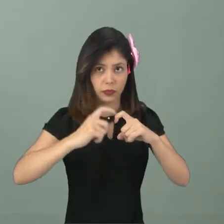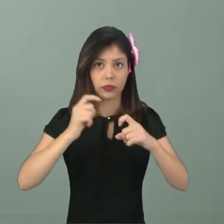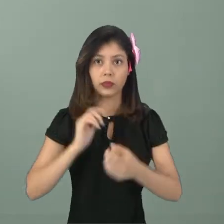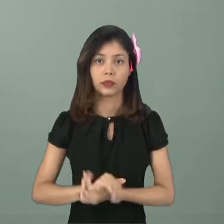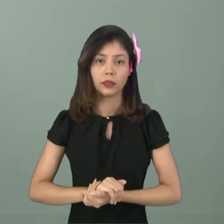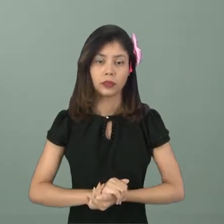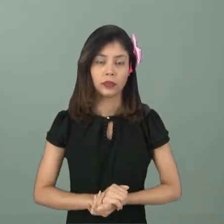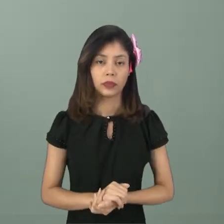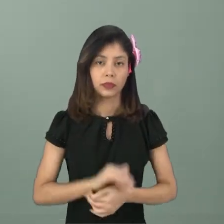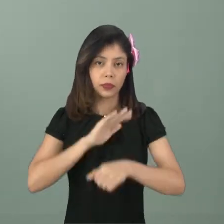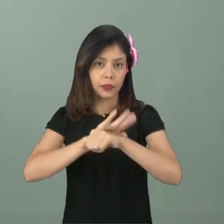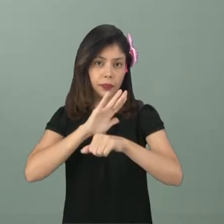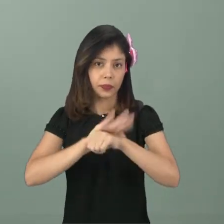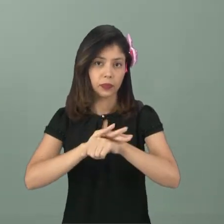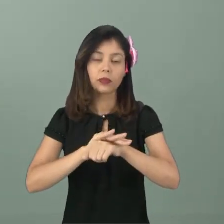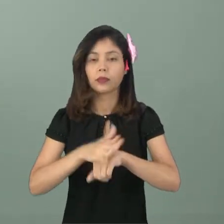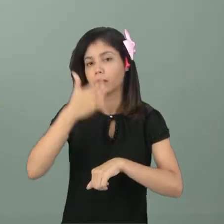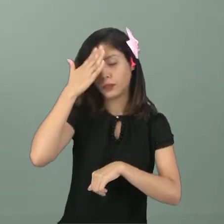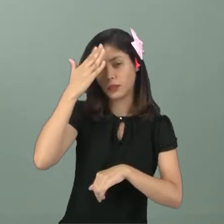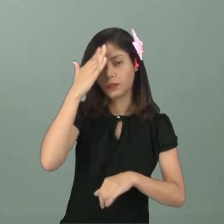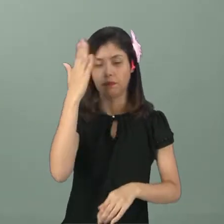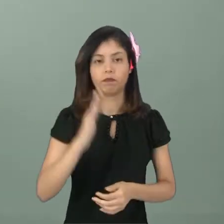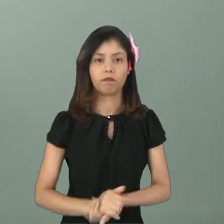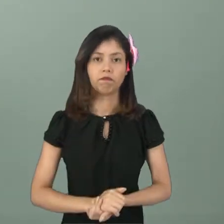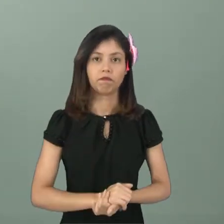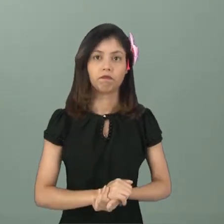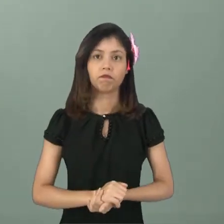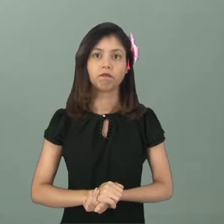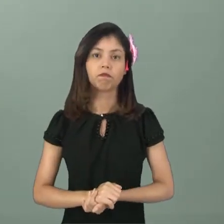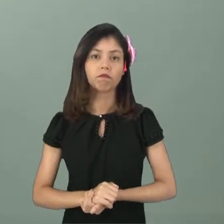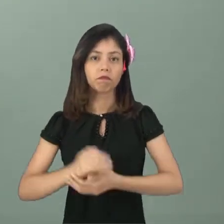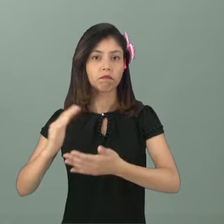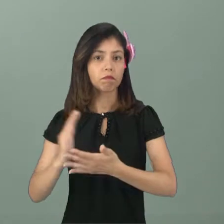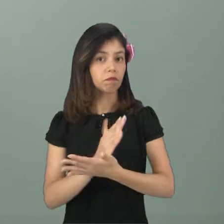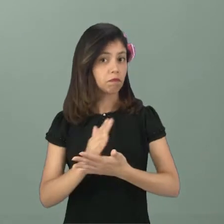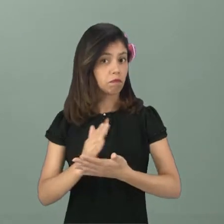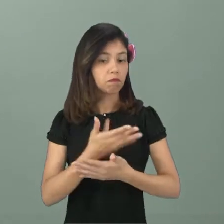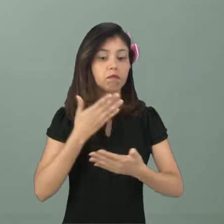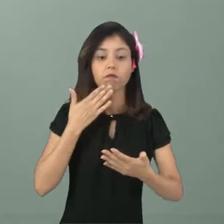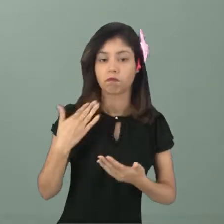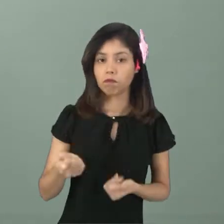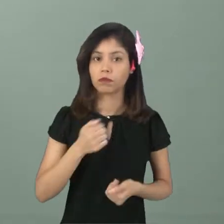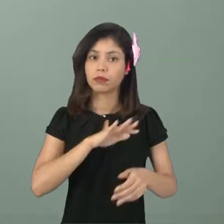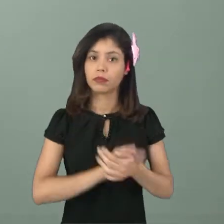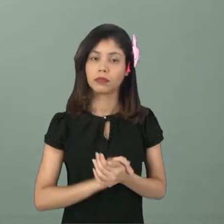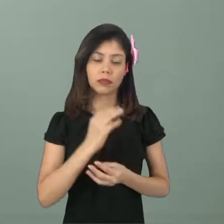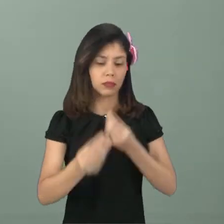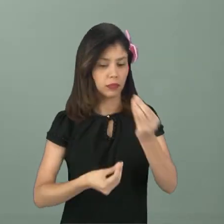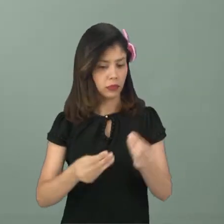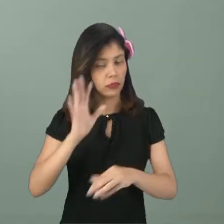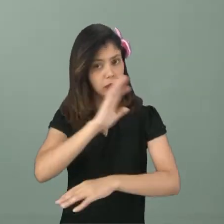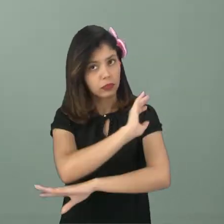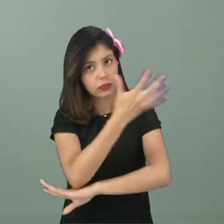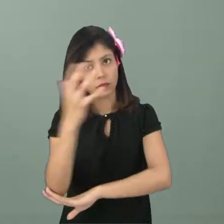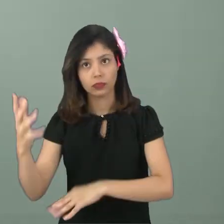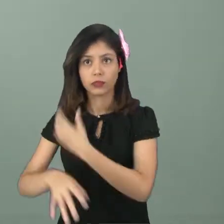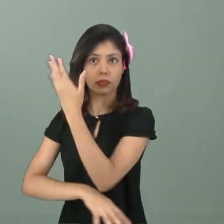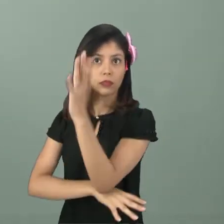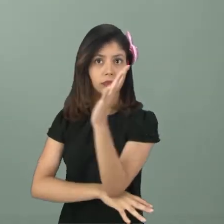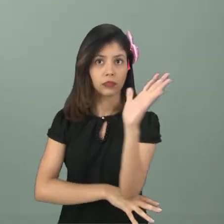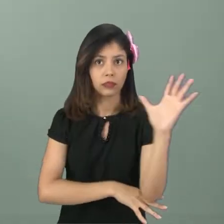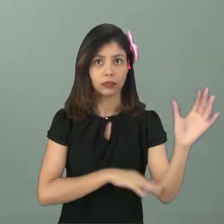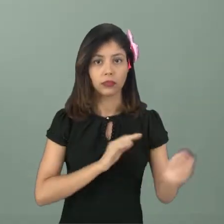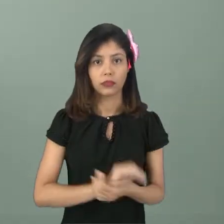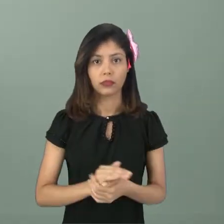medicinais, ajudam a compreender algumas formas de lidar com a natureza.